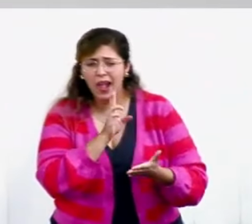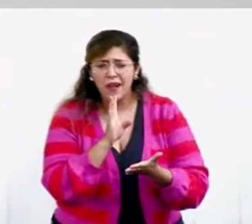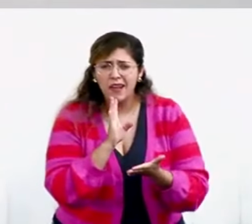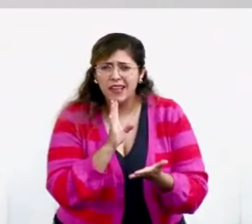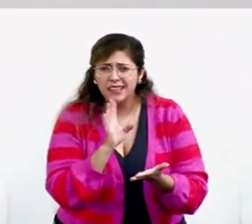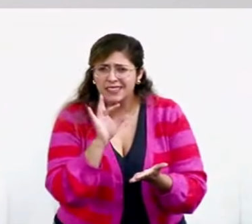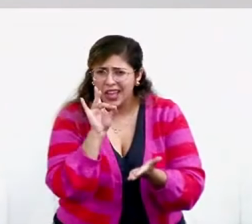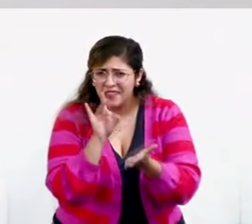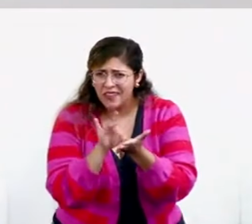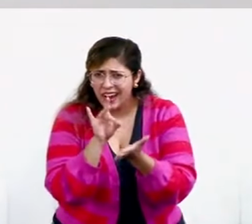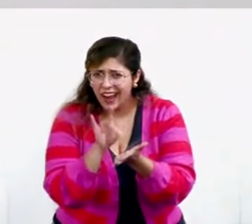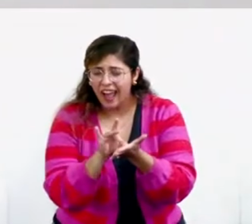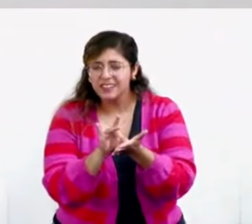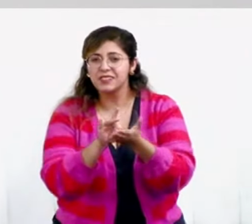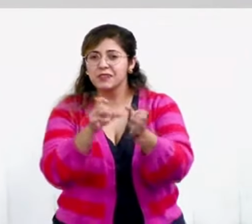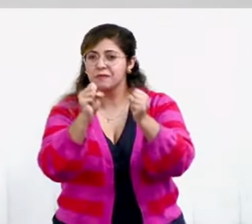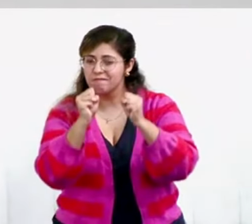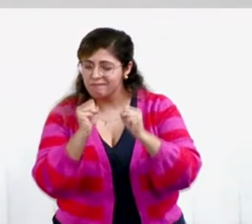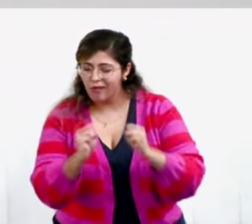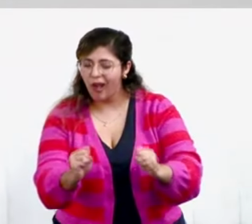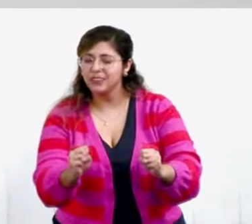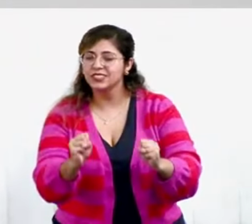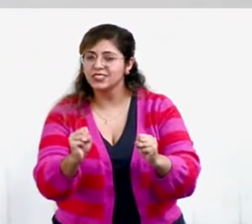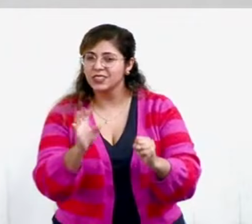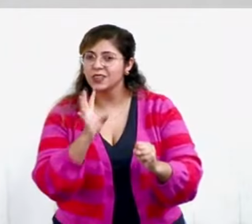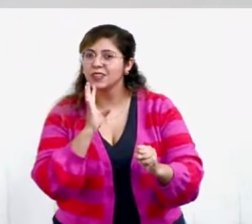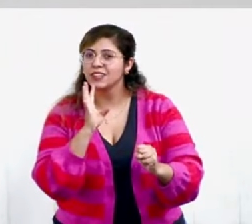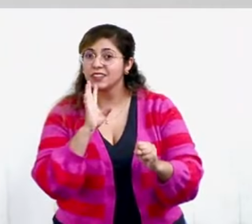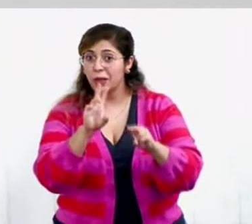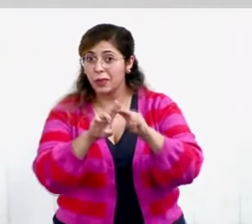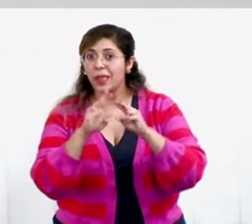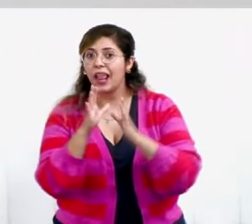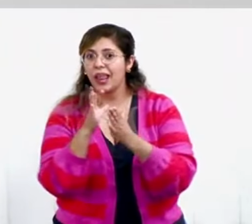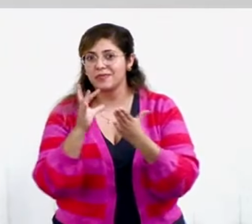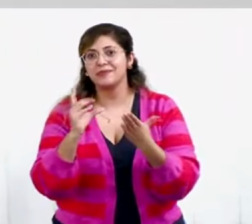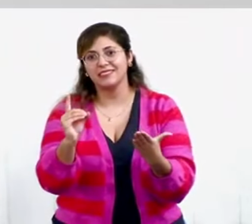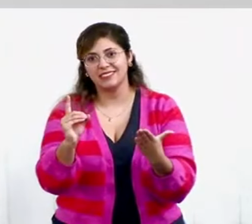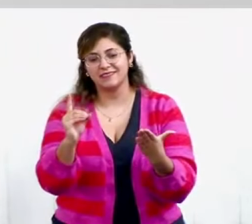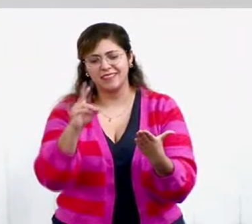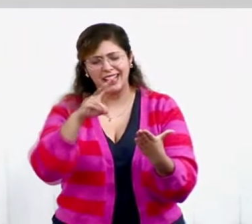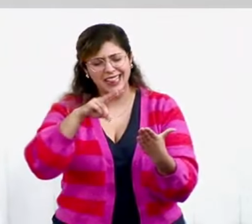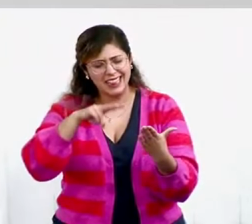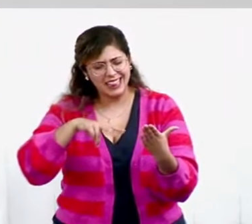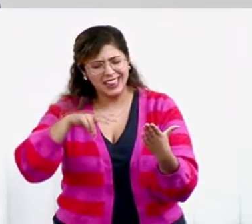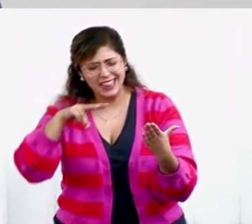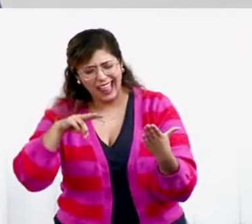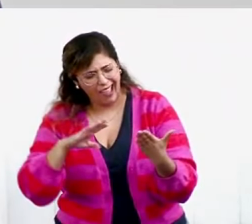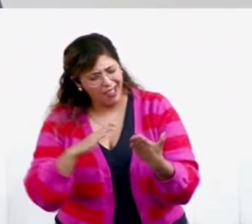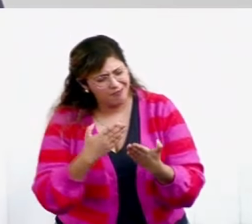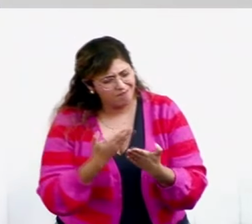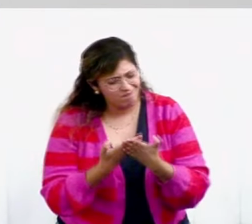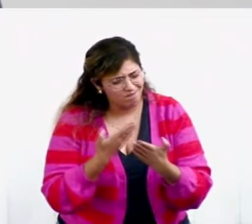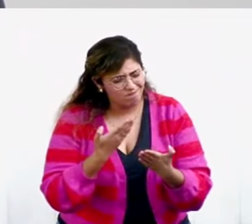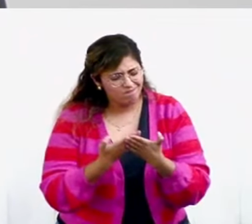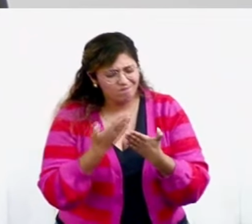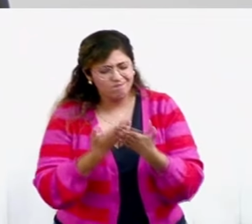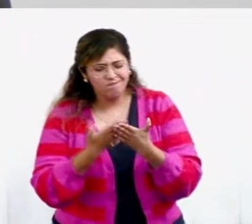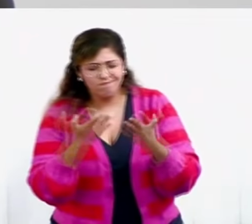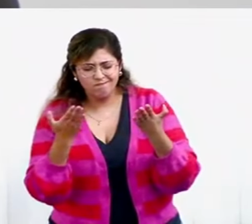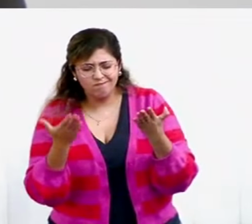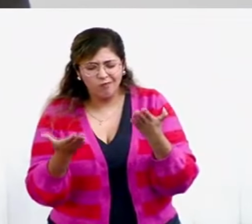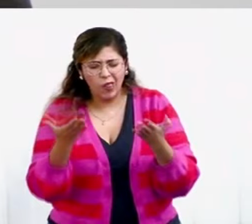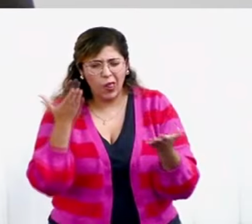verdade, ele pode conhecê-la ao ler, ao estudar, ao